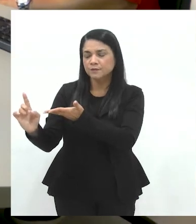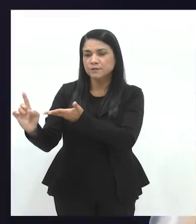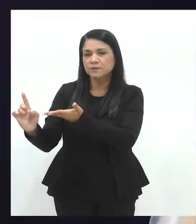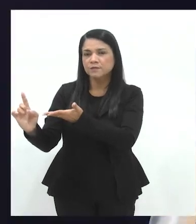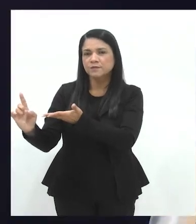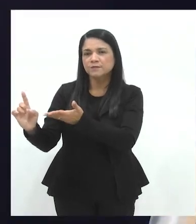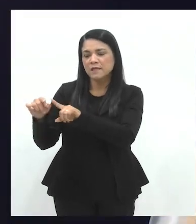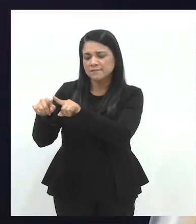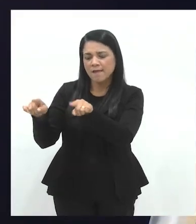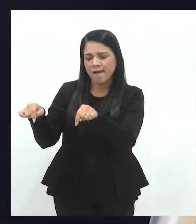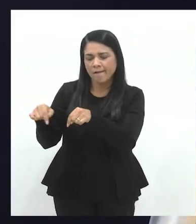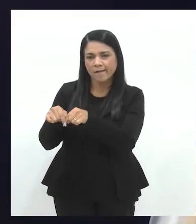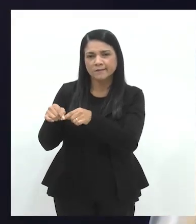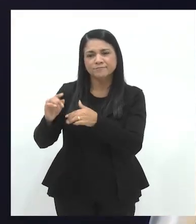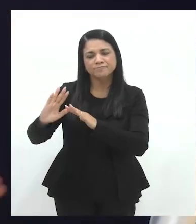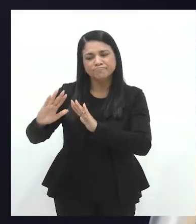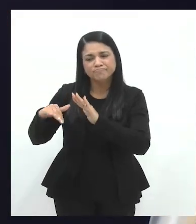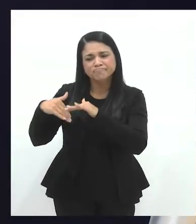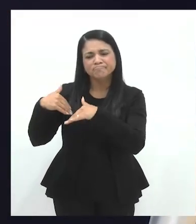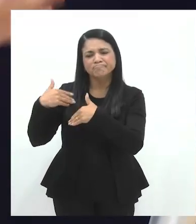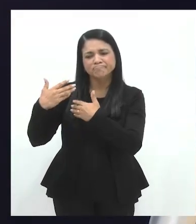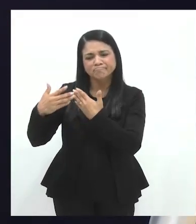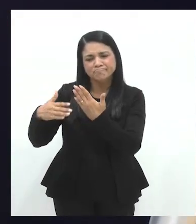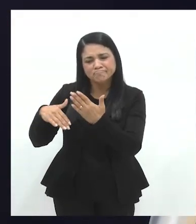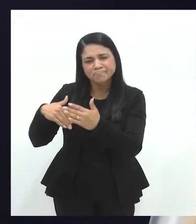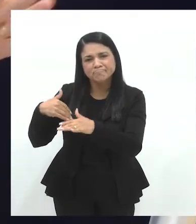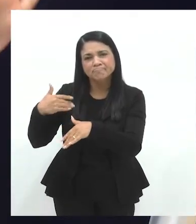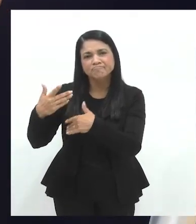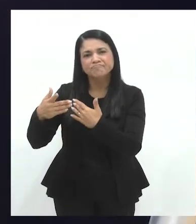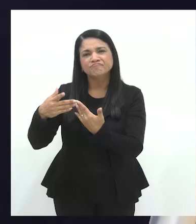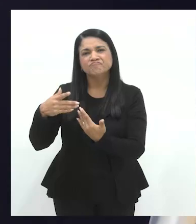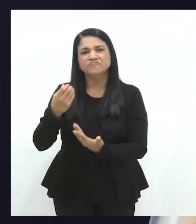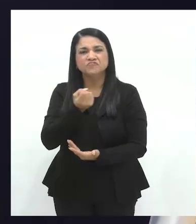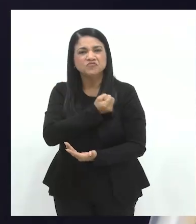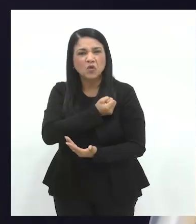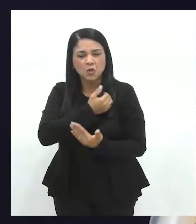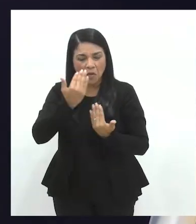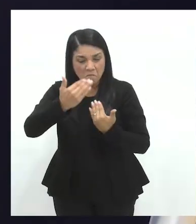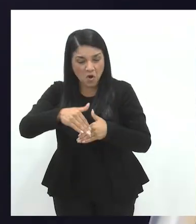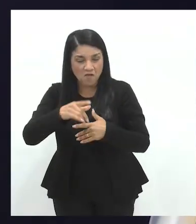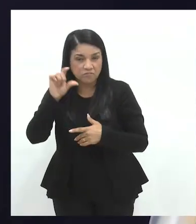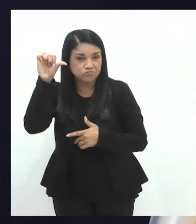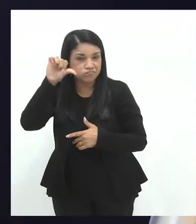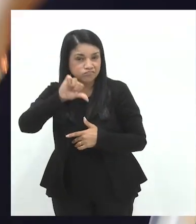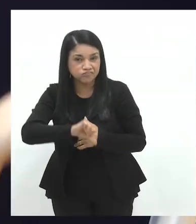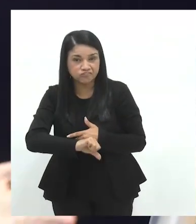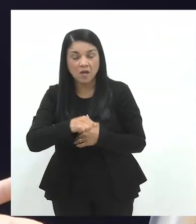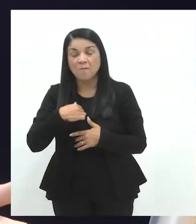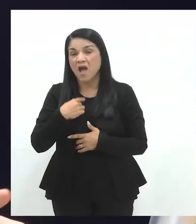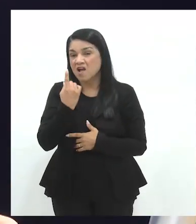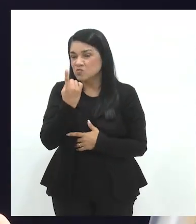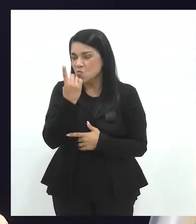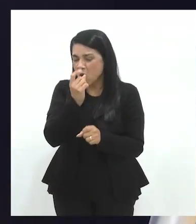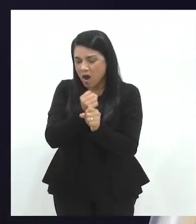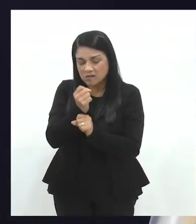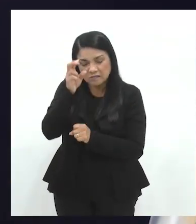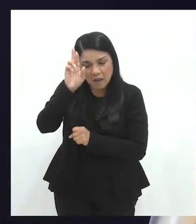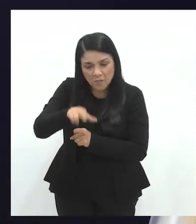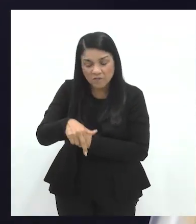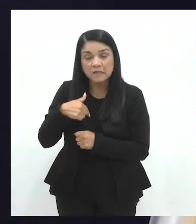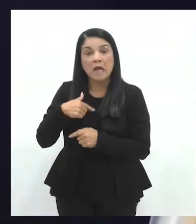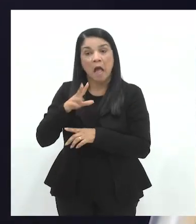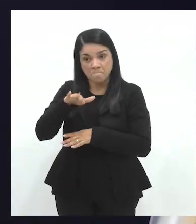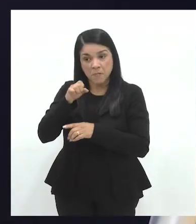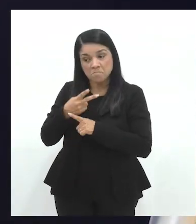sala, e foi fluindo, ela foi ficando, as notas caindo, mais 1 ano que ela iria ficar reprovada, e a mãe